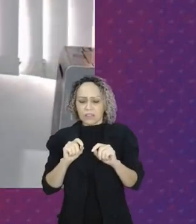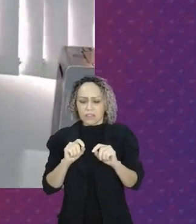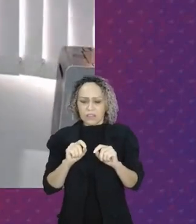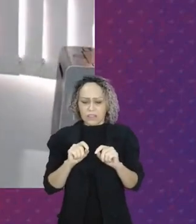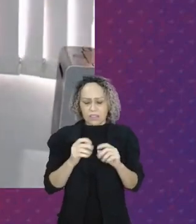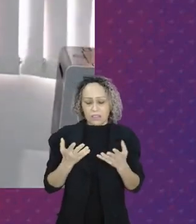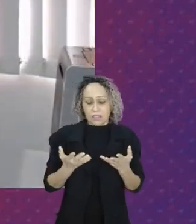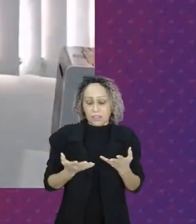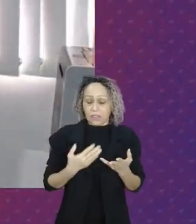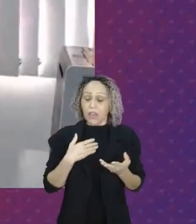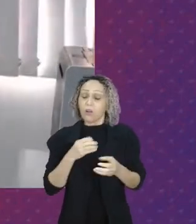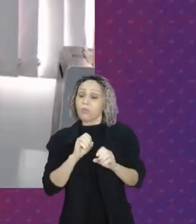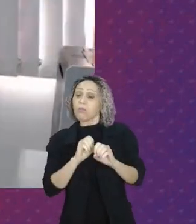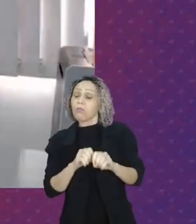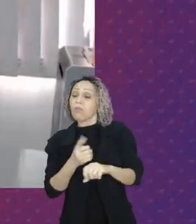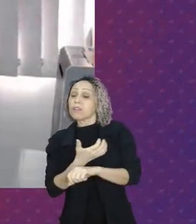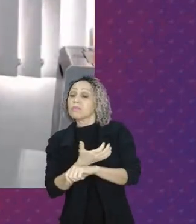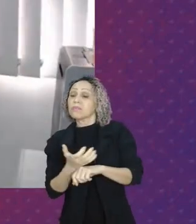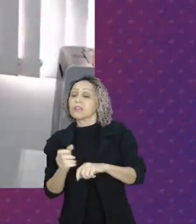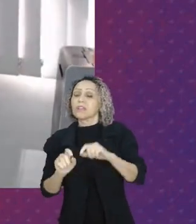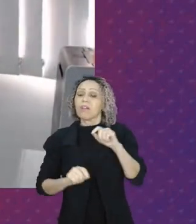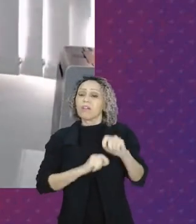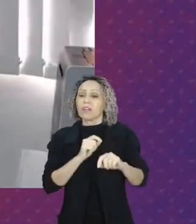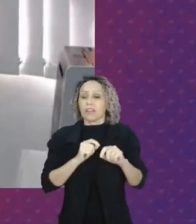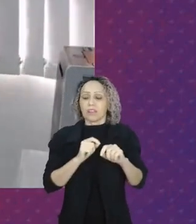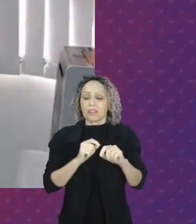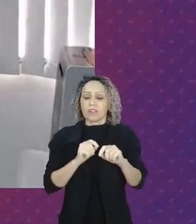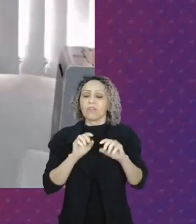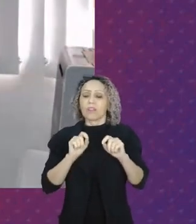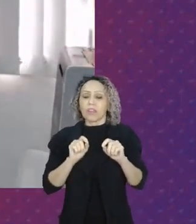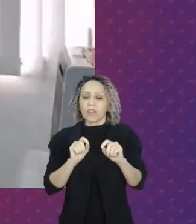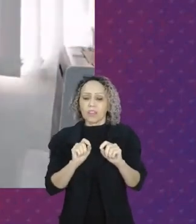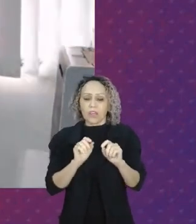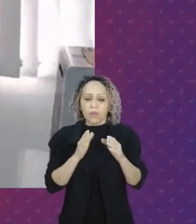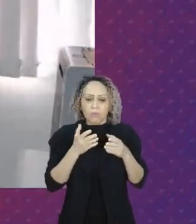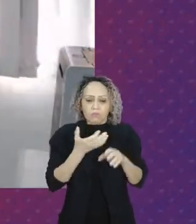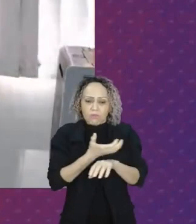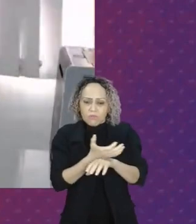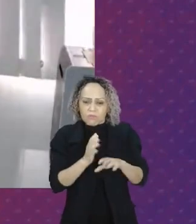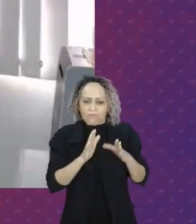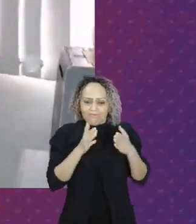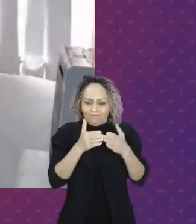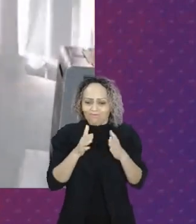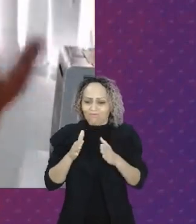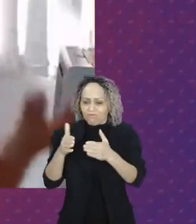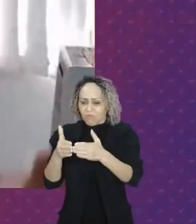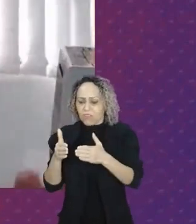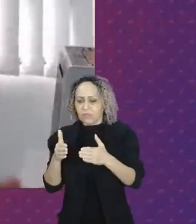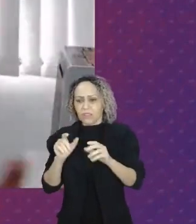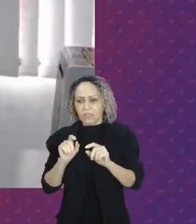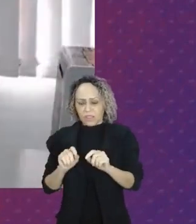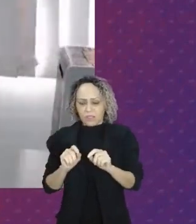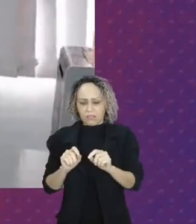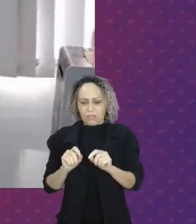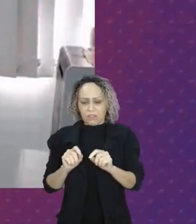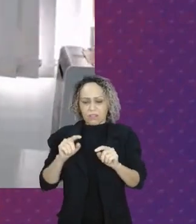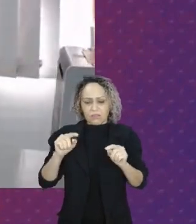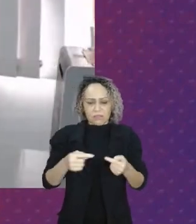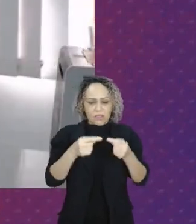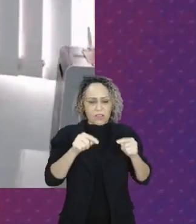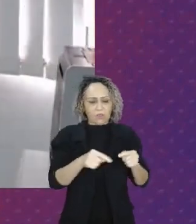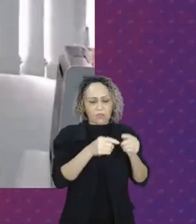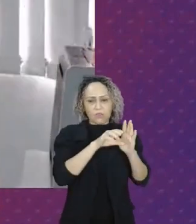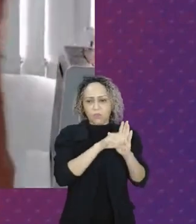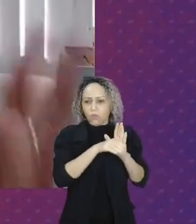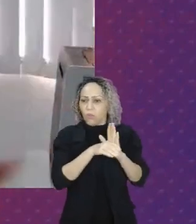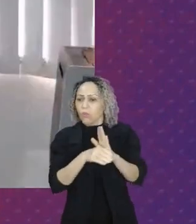é o caso da pedagogia, e passam para ser áreas específicas, de acordo com os componentes curriculares